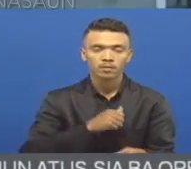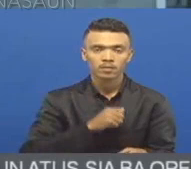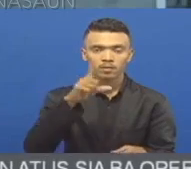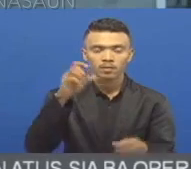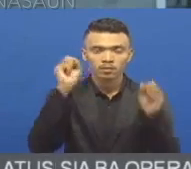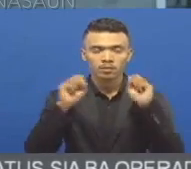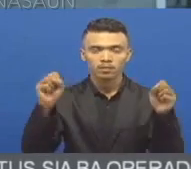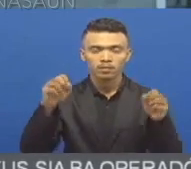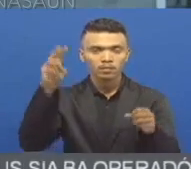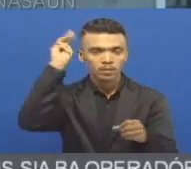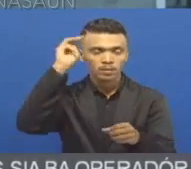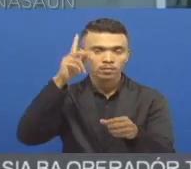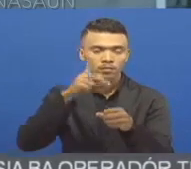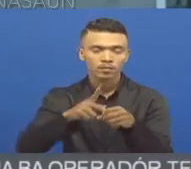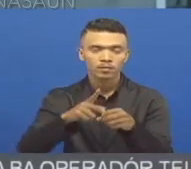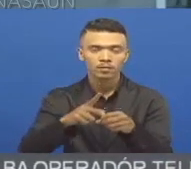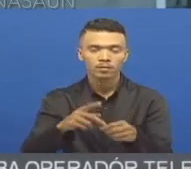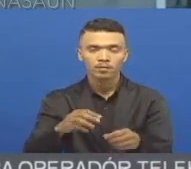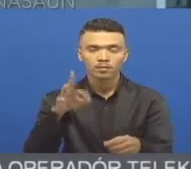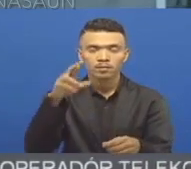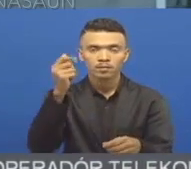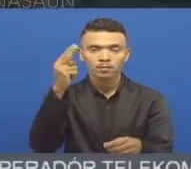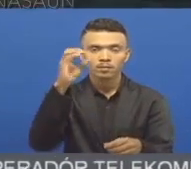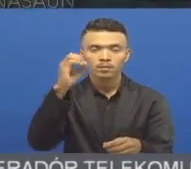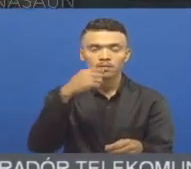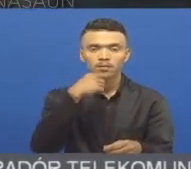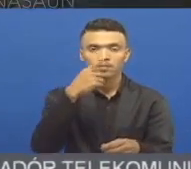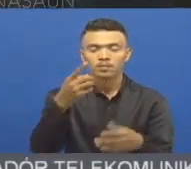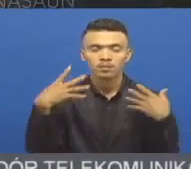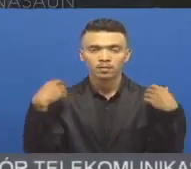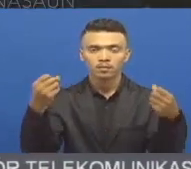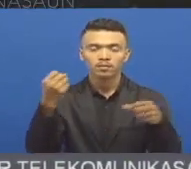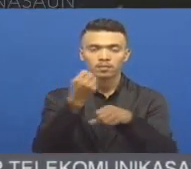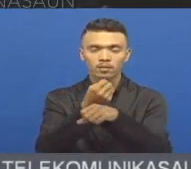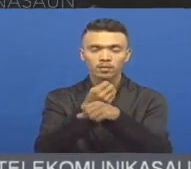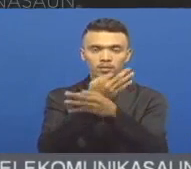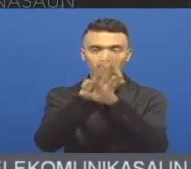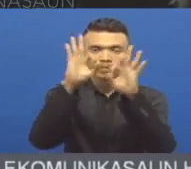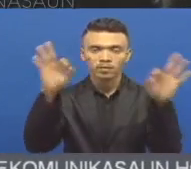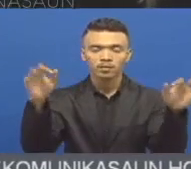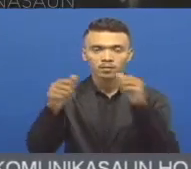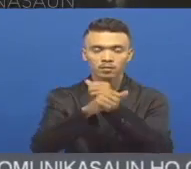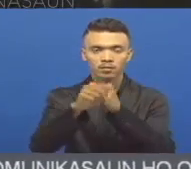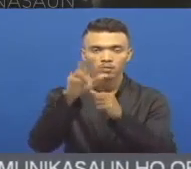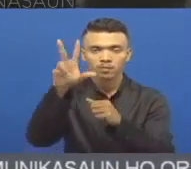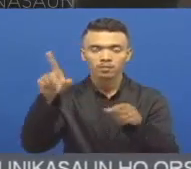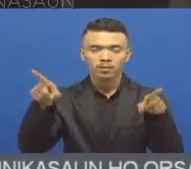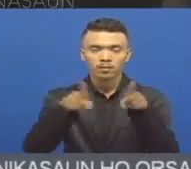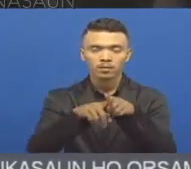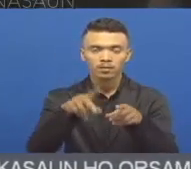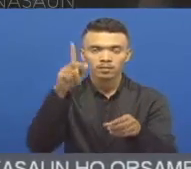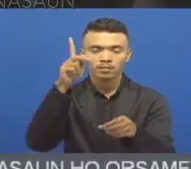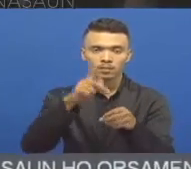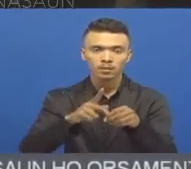O ministro Petróleo Francisco da Costa Monteiro, até tem, se esforço uma casa, de finaliza assunto tolo, anexa código